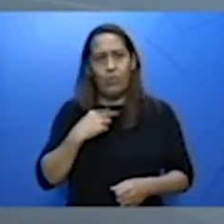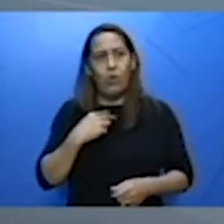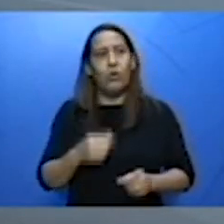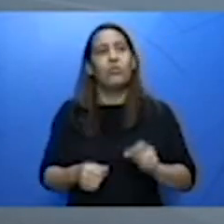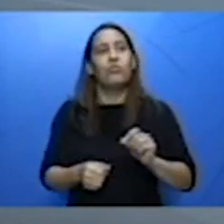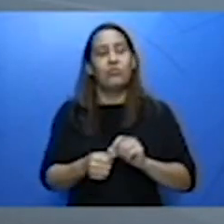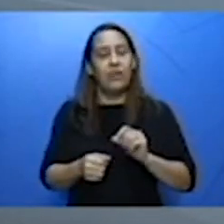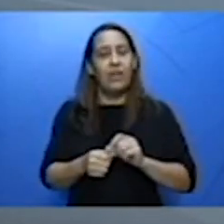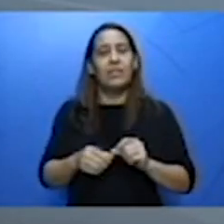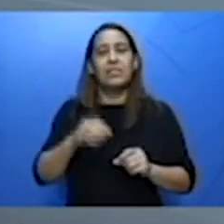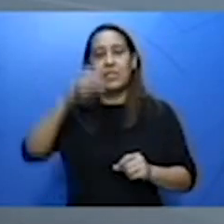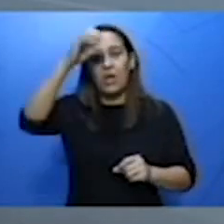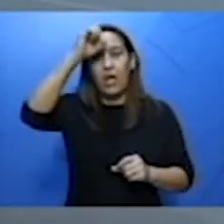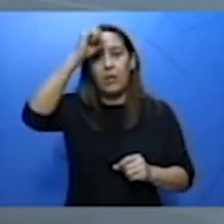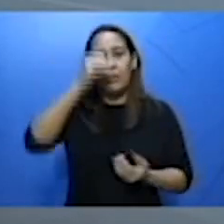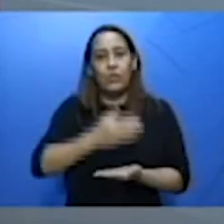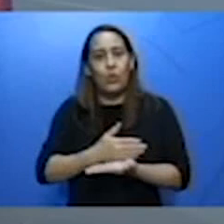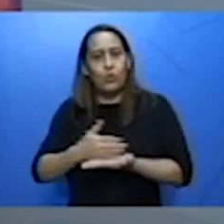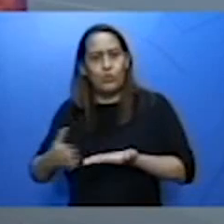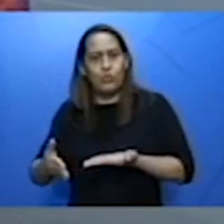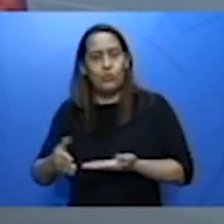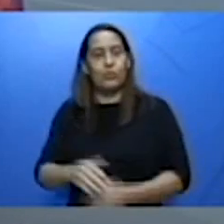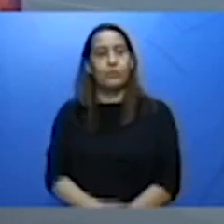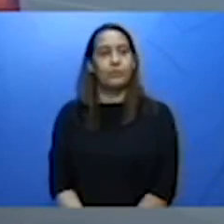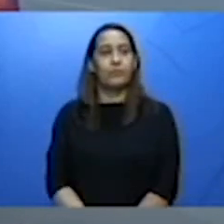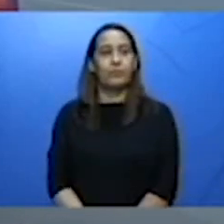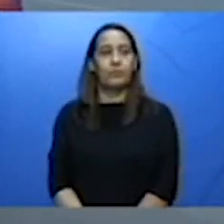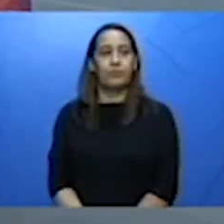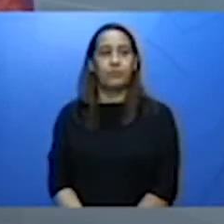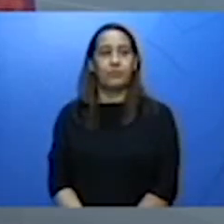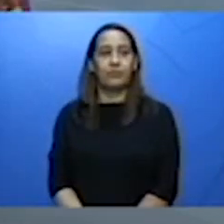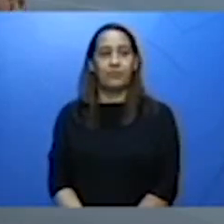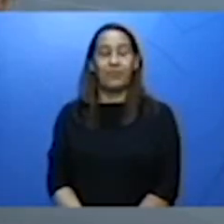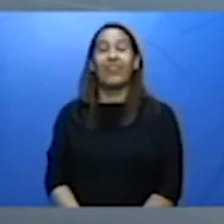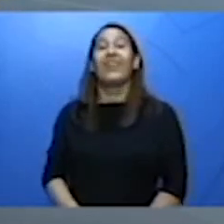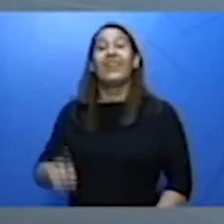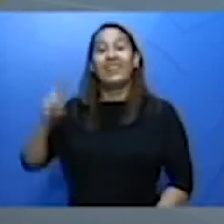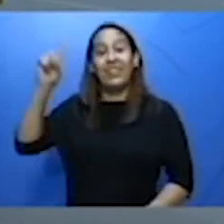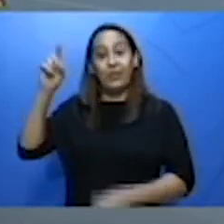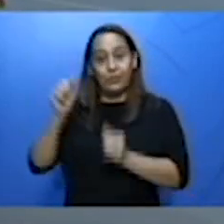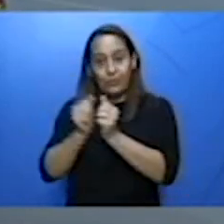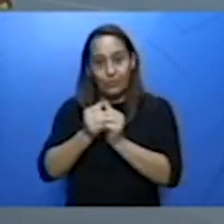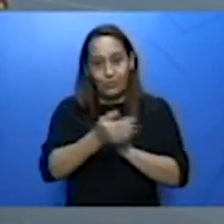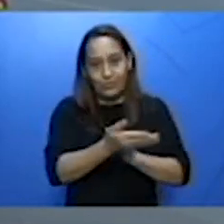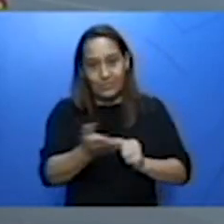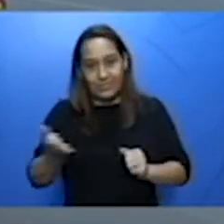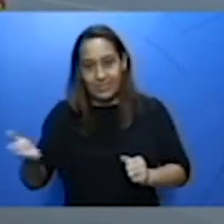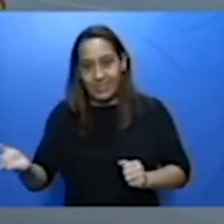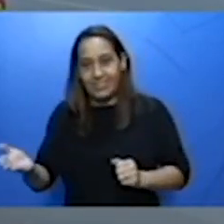que você aprendeu, continua fazendo bastante. Fiquem com Deus e até a próxima aula.